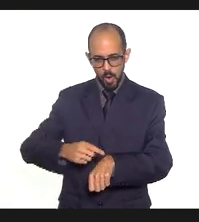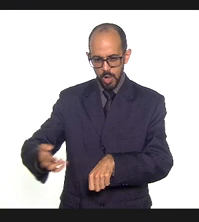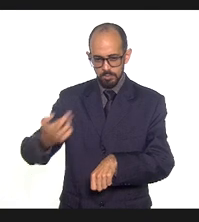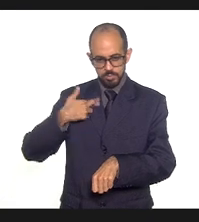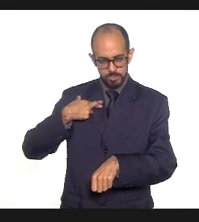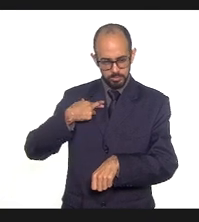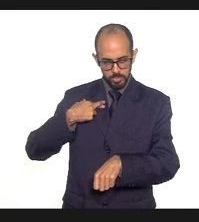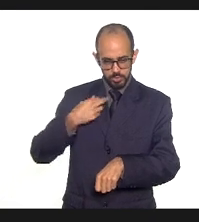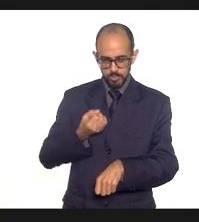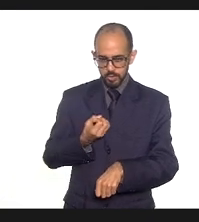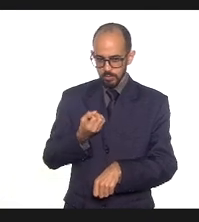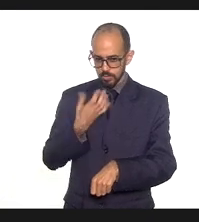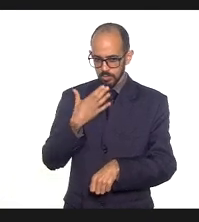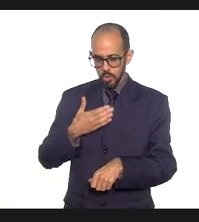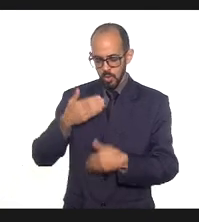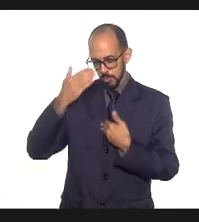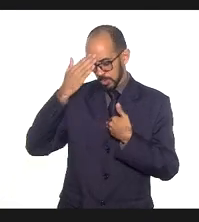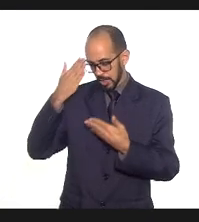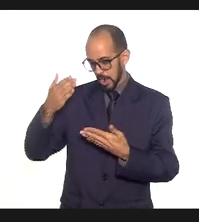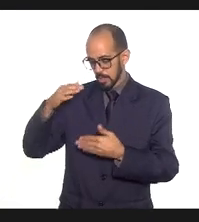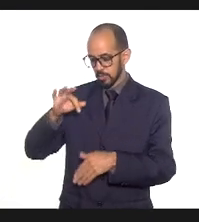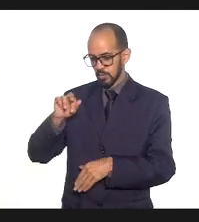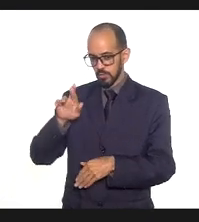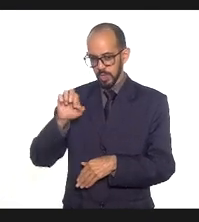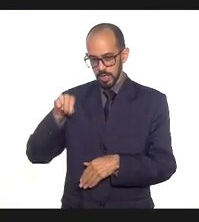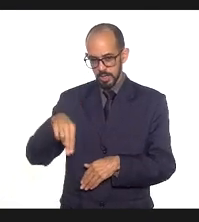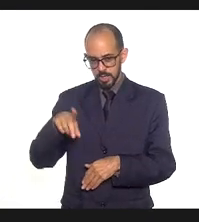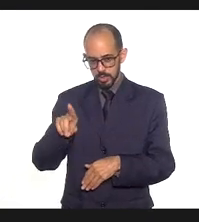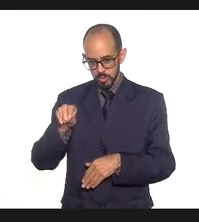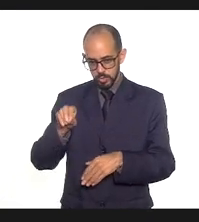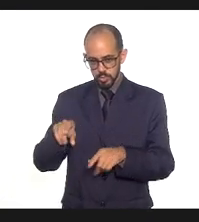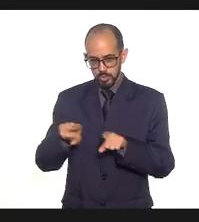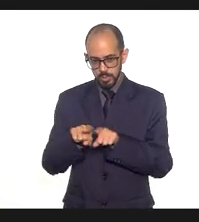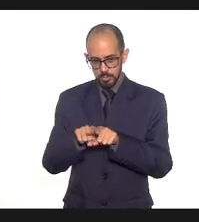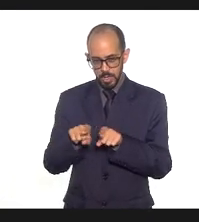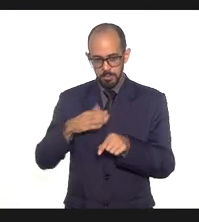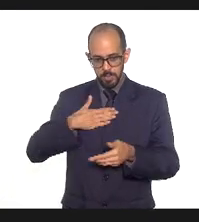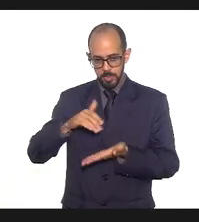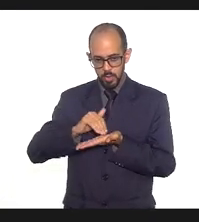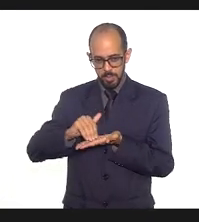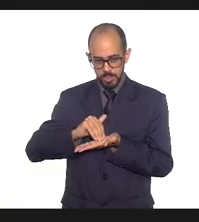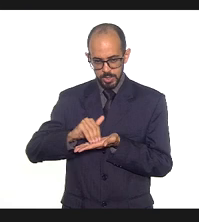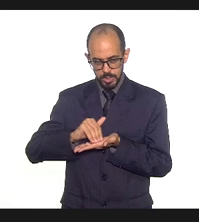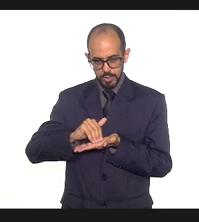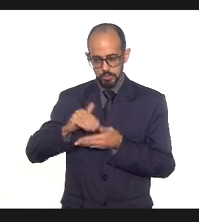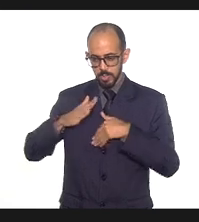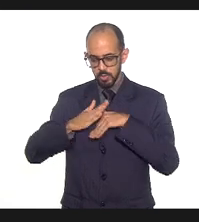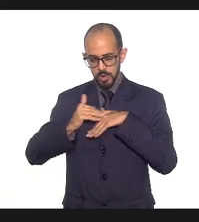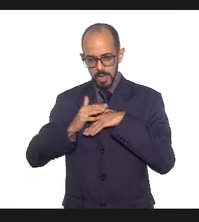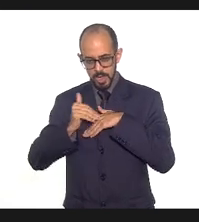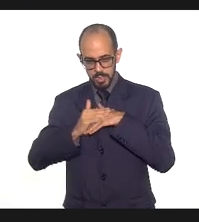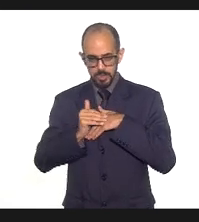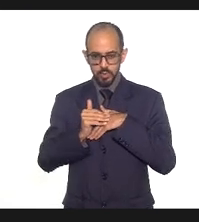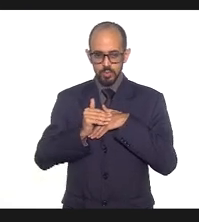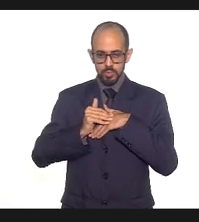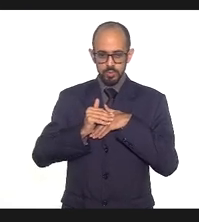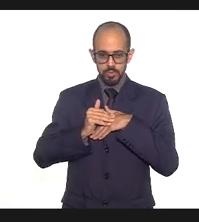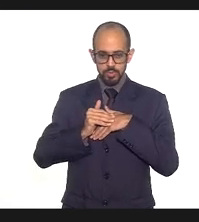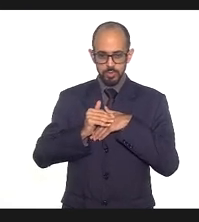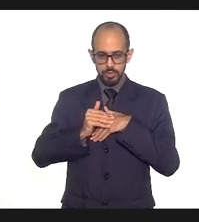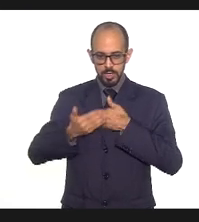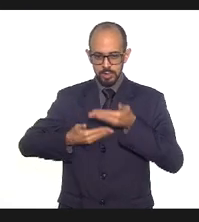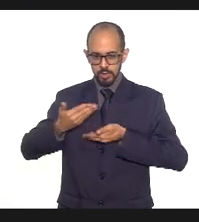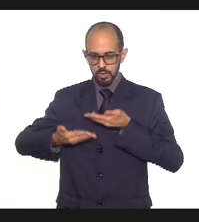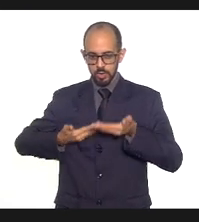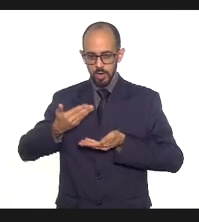pela interação com o Fernando aí, com o meu gabinete. Obrigado também pelo gesto de carinho e na troca do